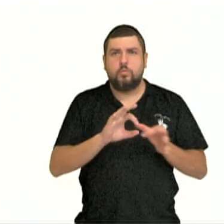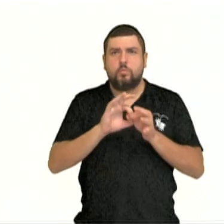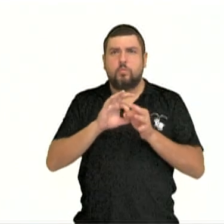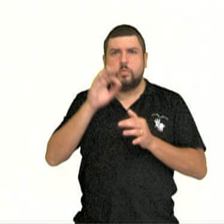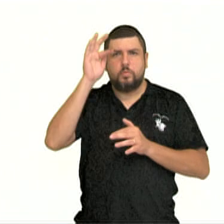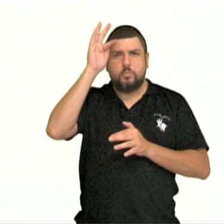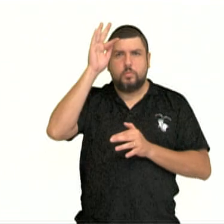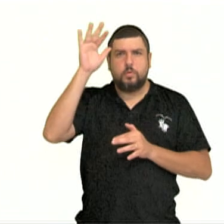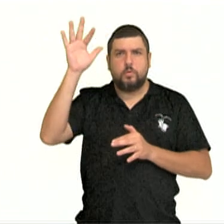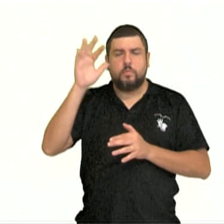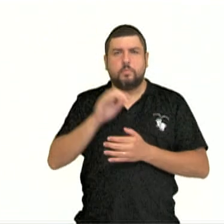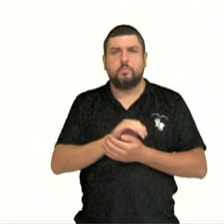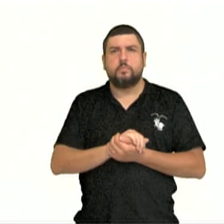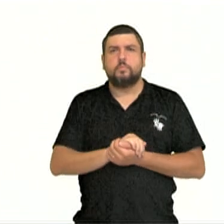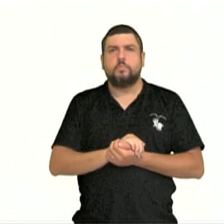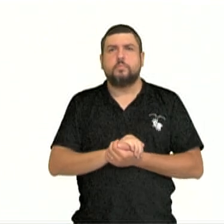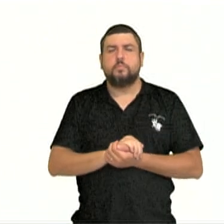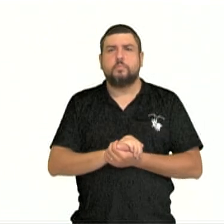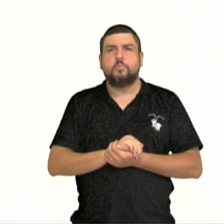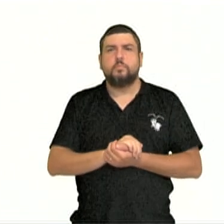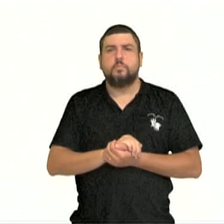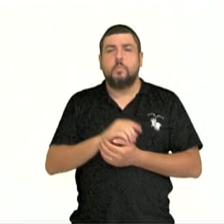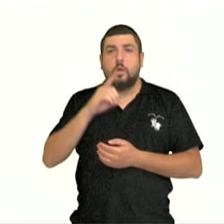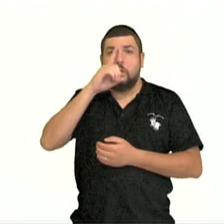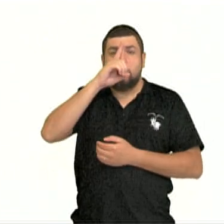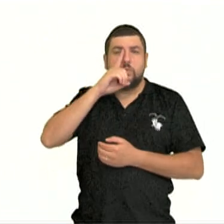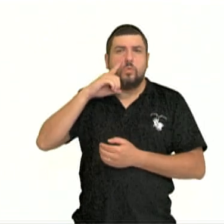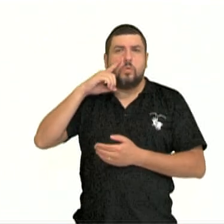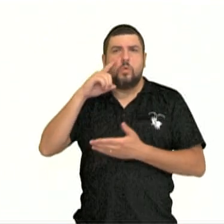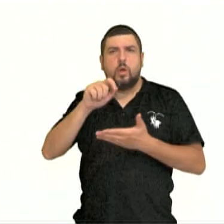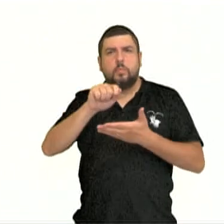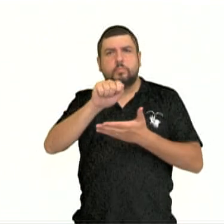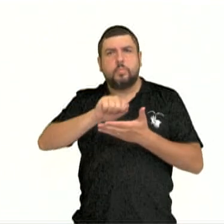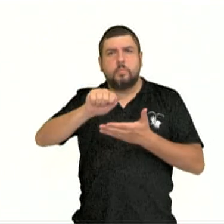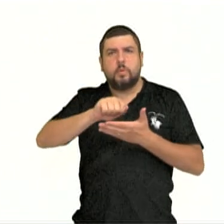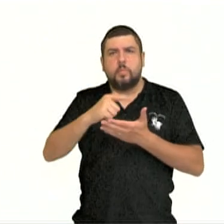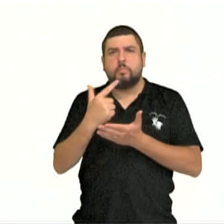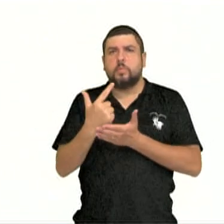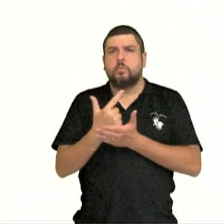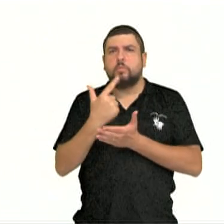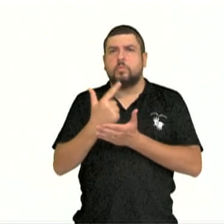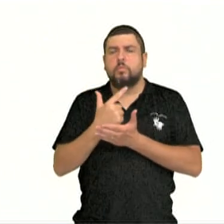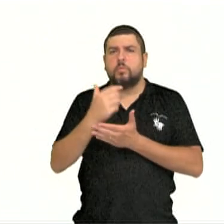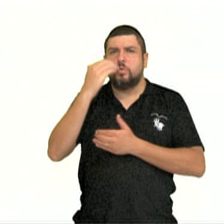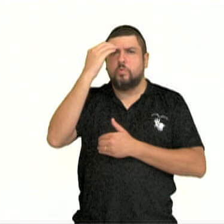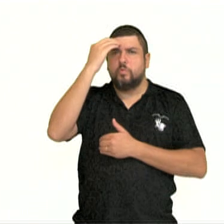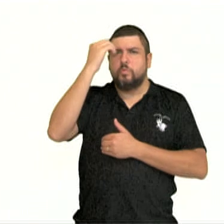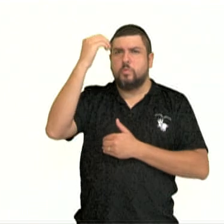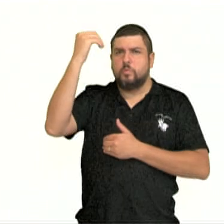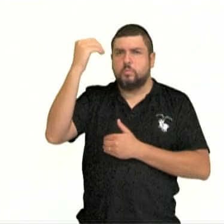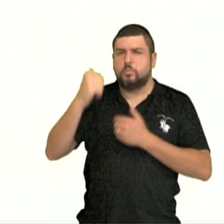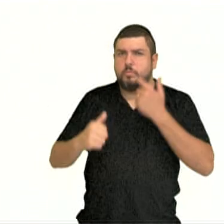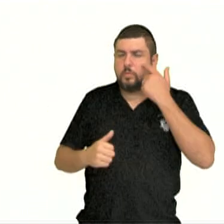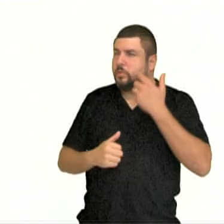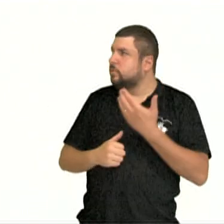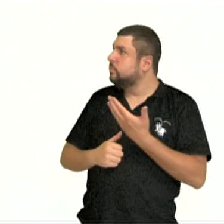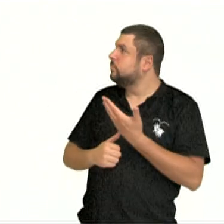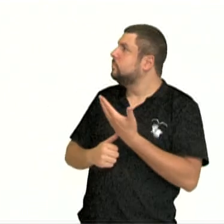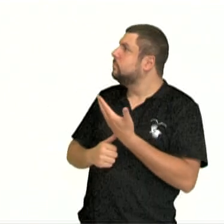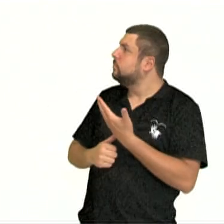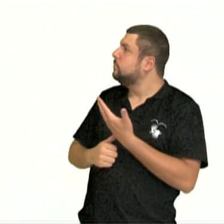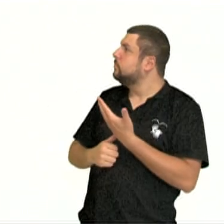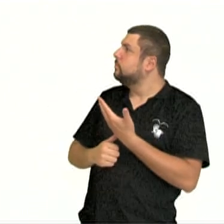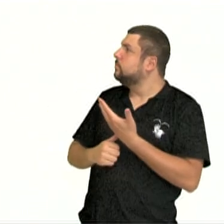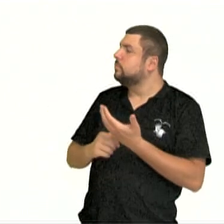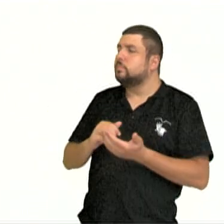A grande obra de Comte, de Durkheim, né? As Regras do Método Sociológico. Veja, o teu nome no livro vai dizer As Regras do Método Sociológico,